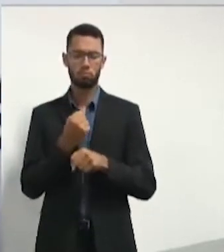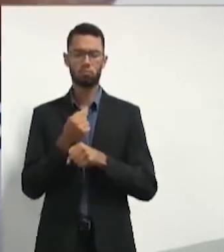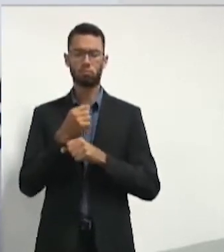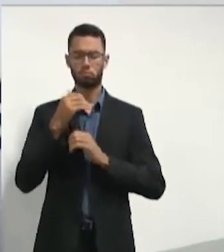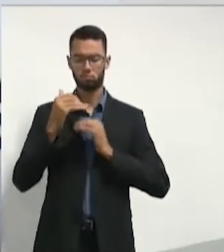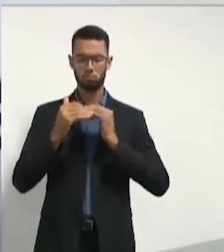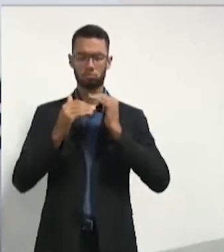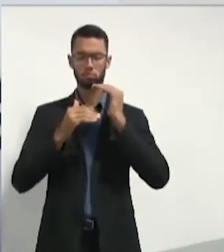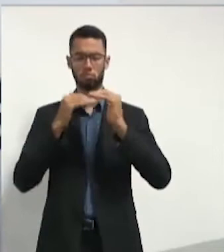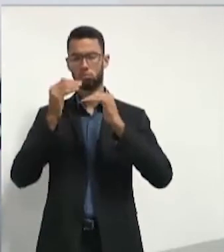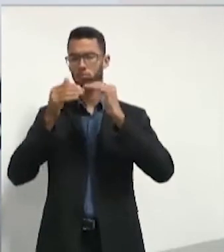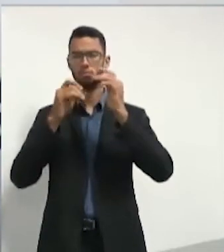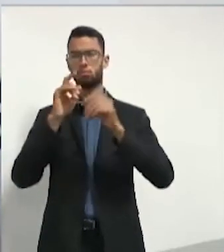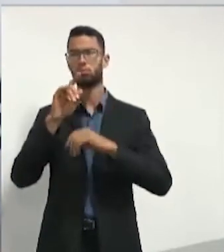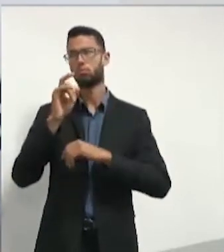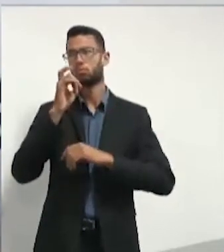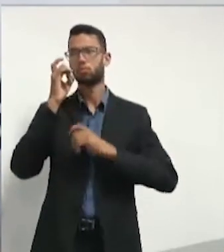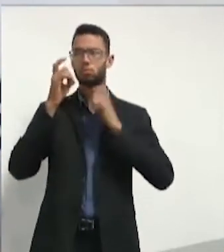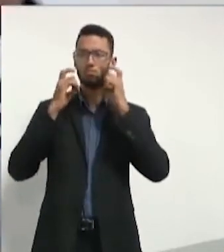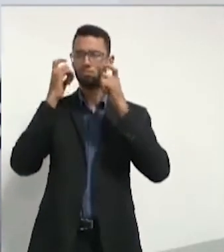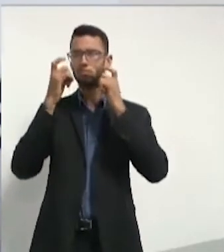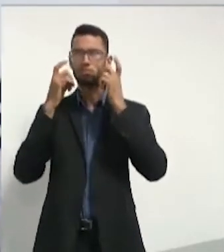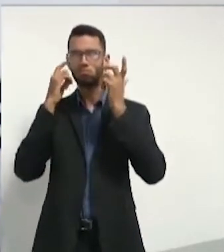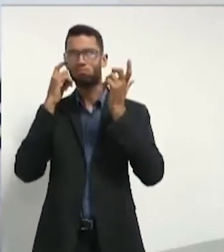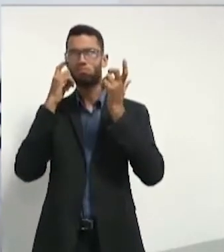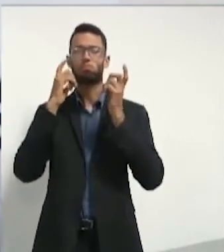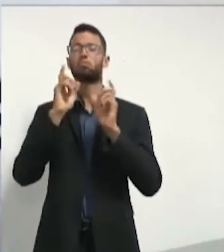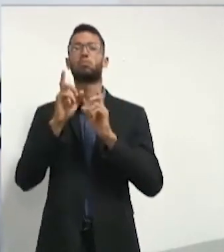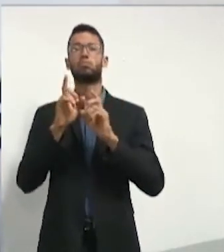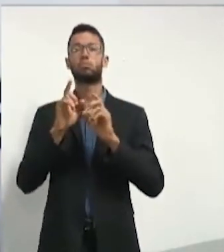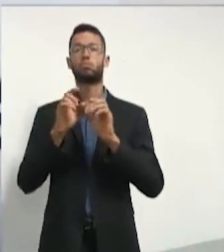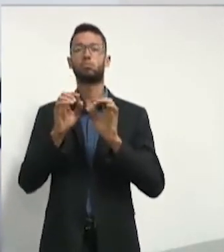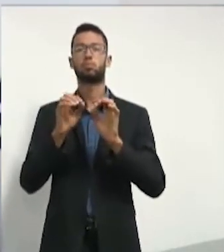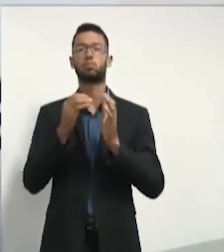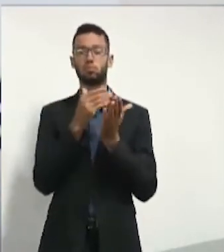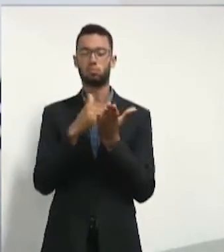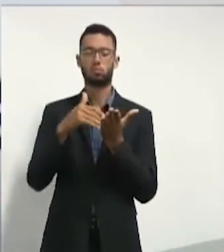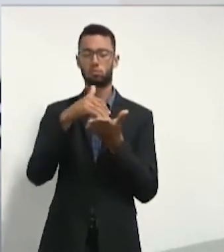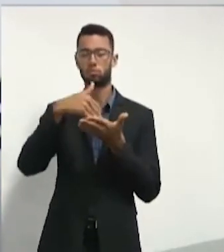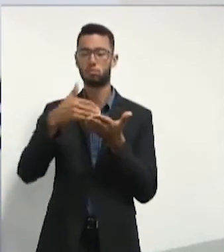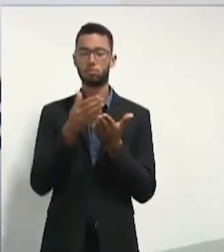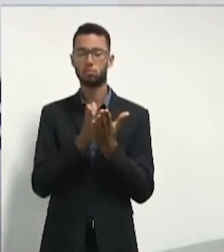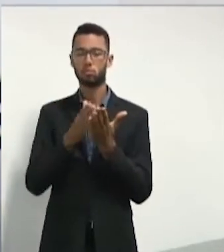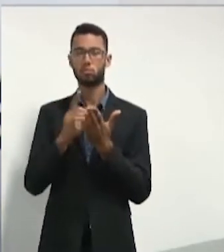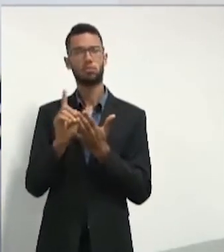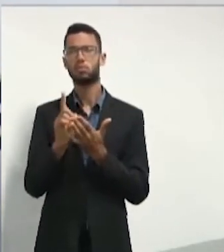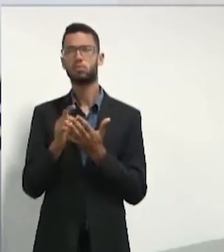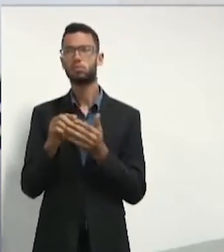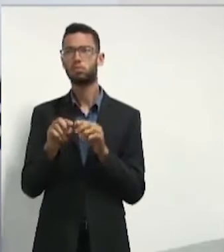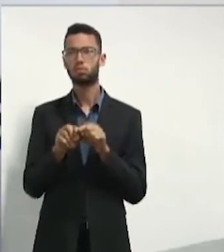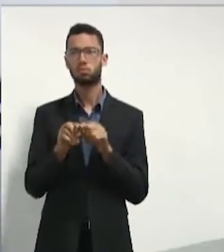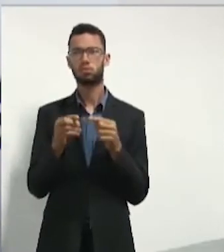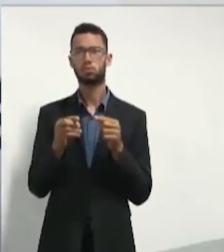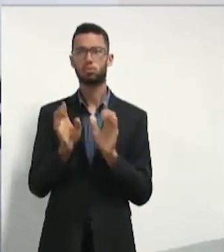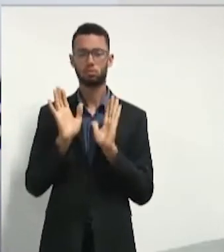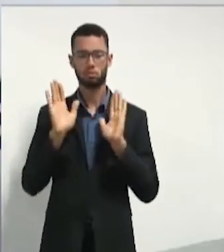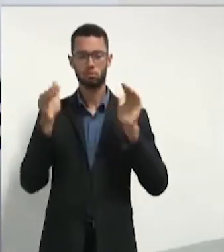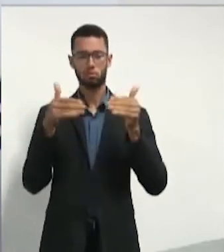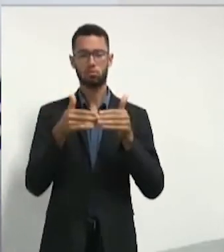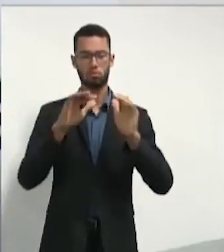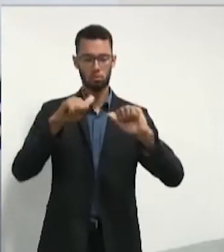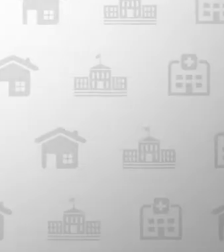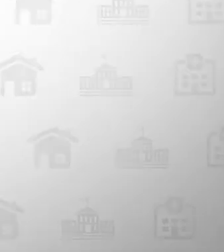ano que a gente não preocupou com o voto não preocupou com as questões partidárias a gente quis léo vai mostrar